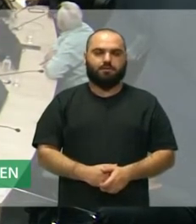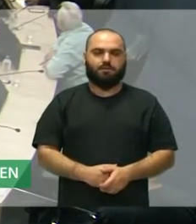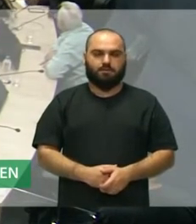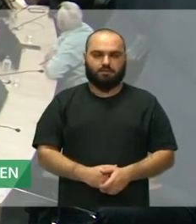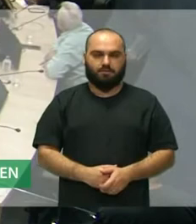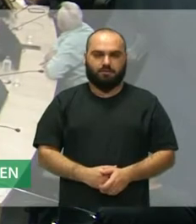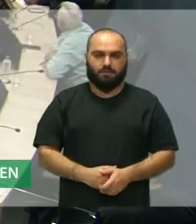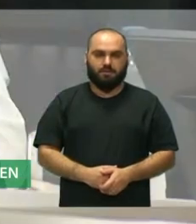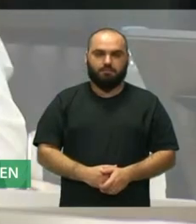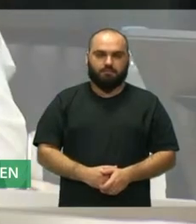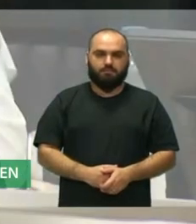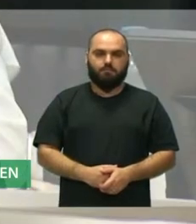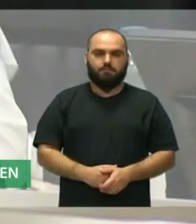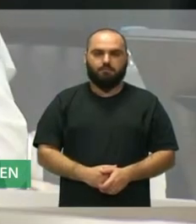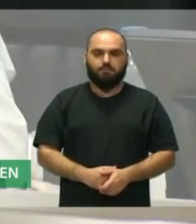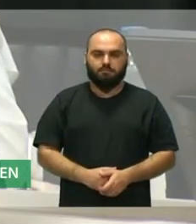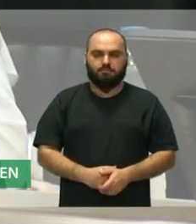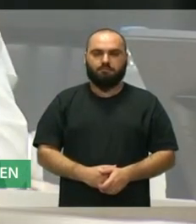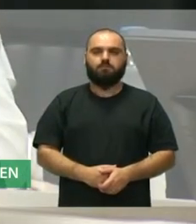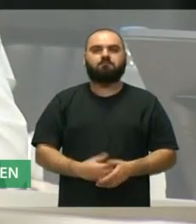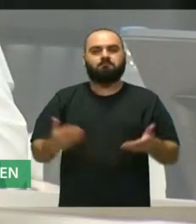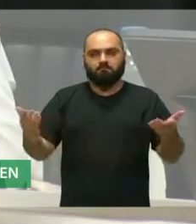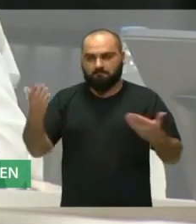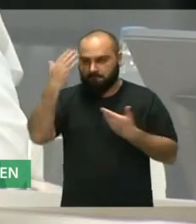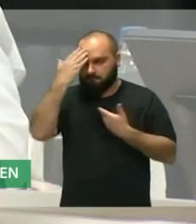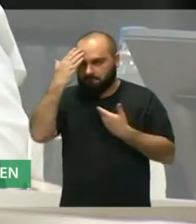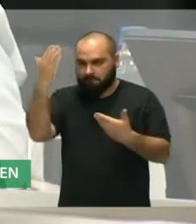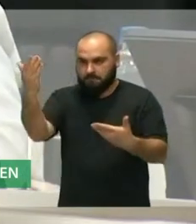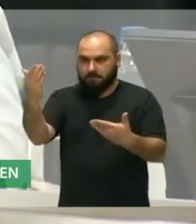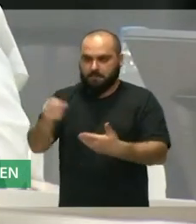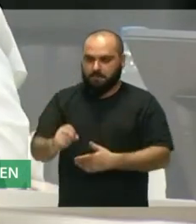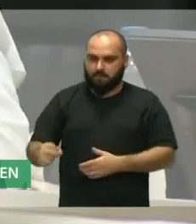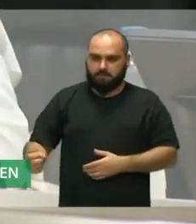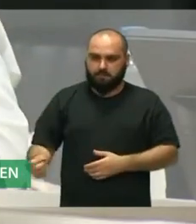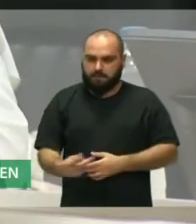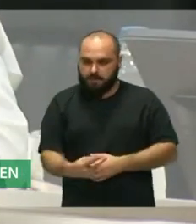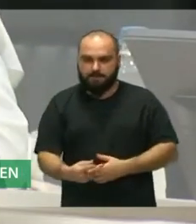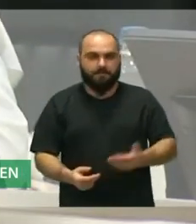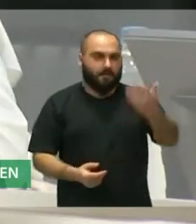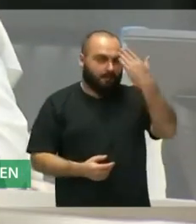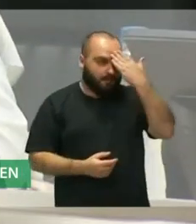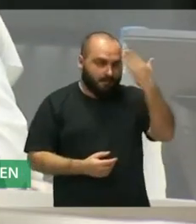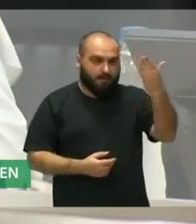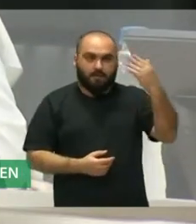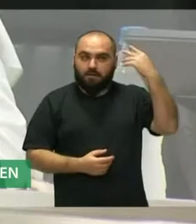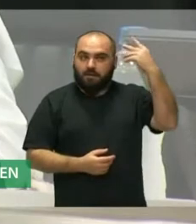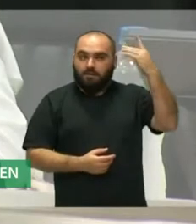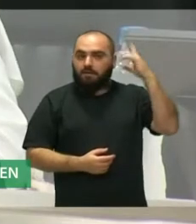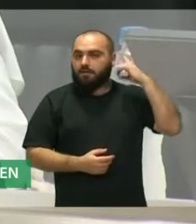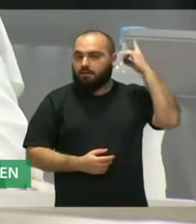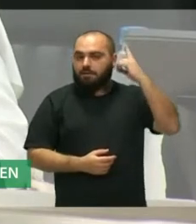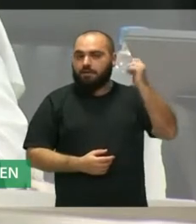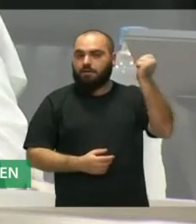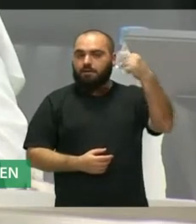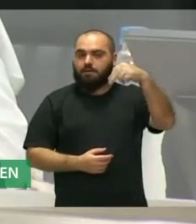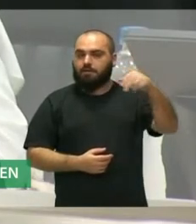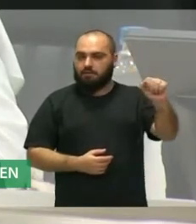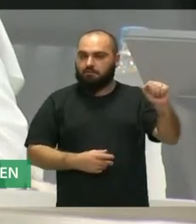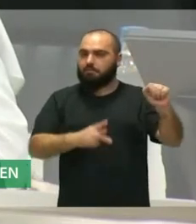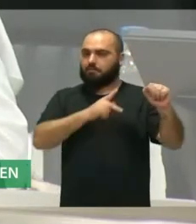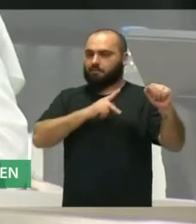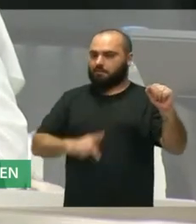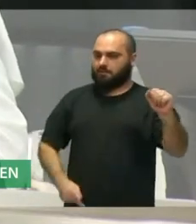Eu quero agradecer a essa oportunidade, agradeço à deputada Ana Campagnolo, ao presidente